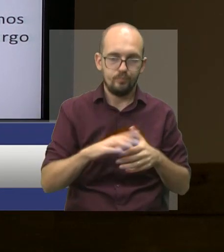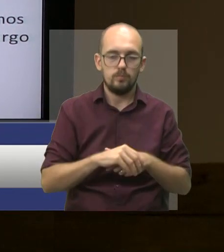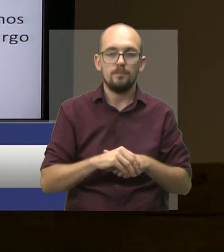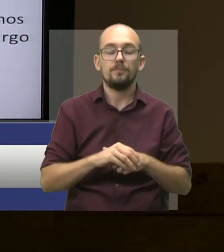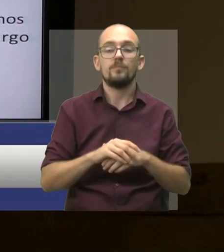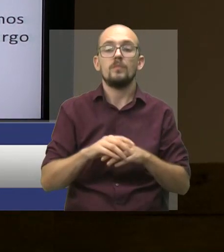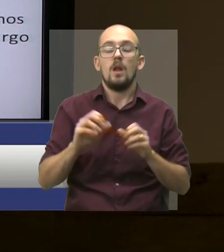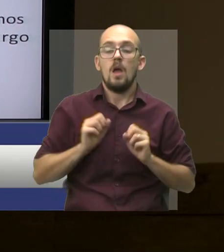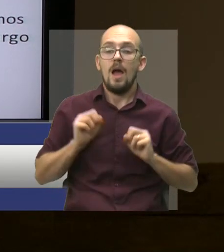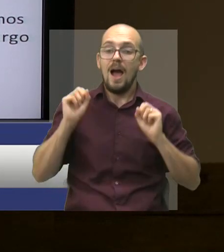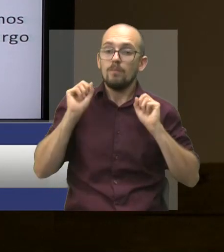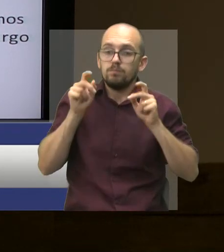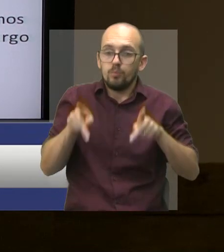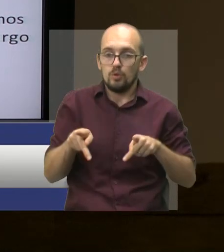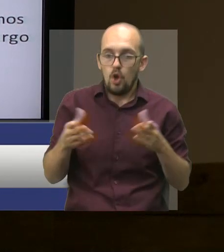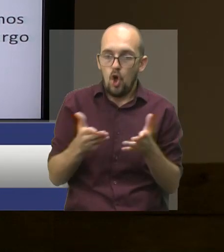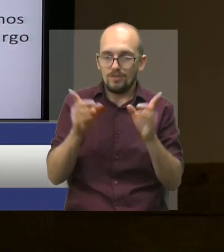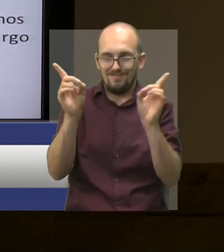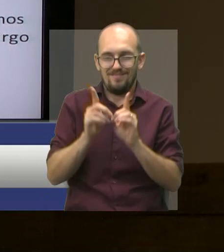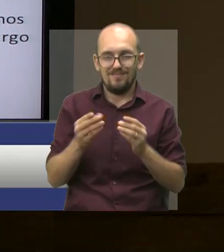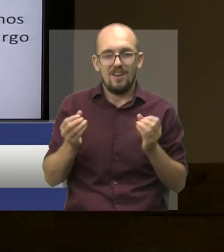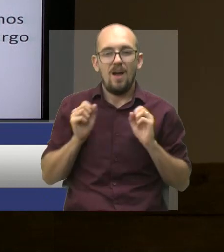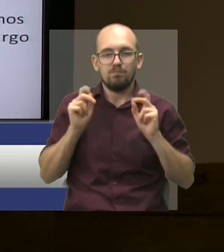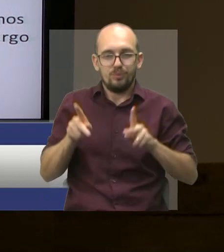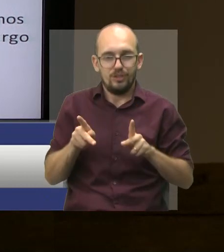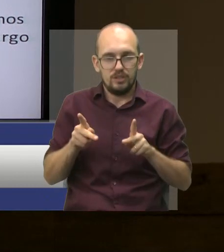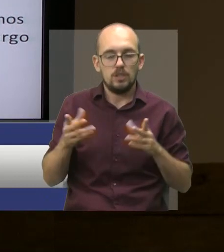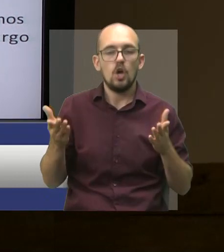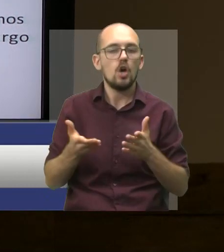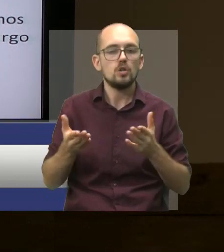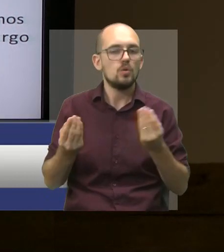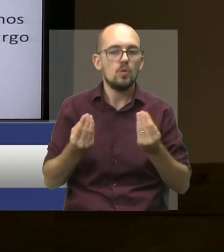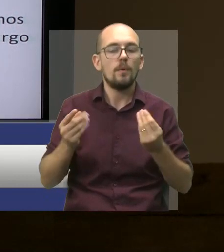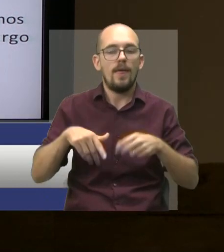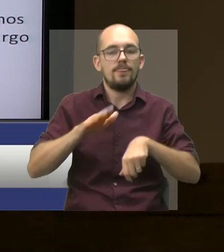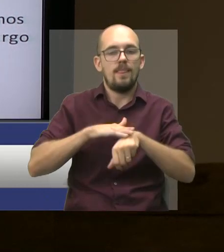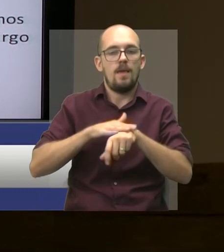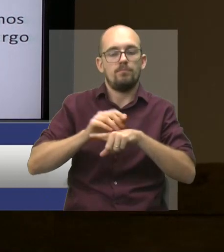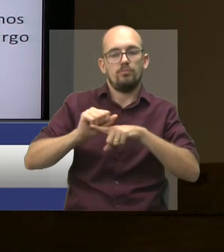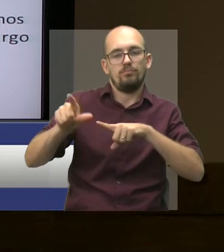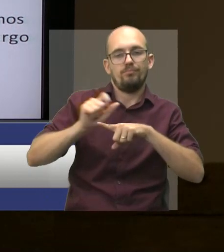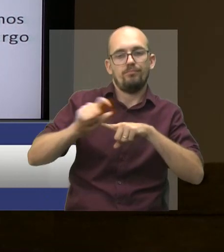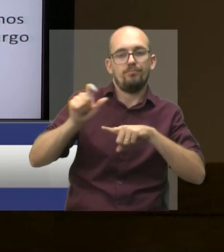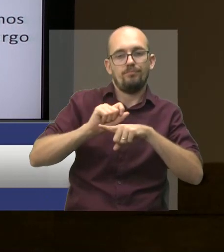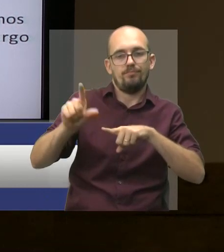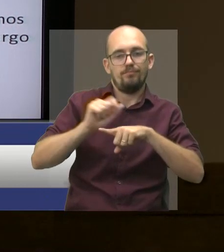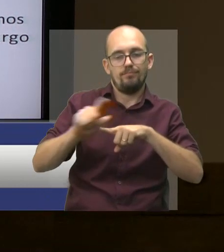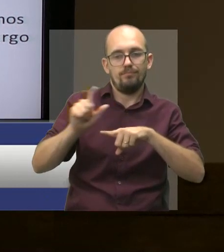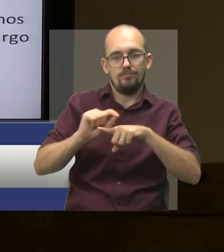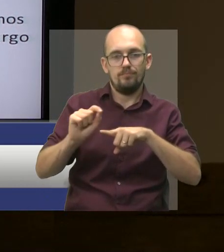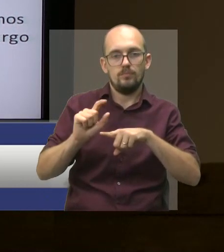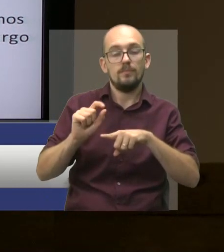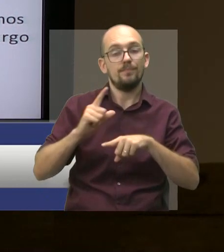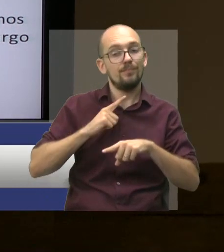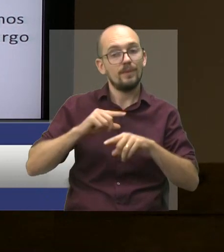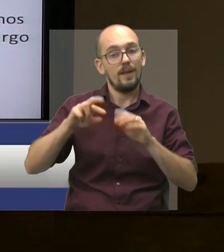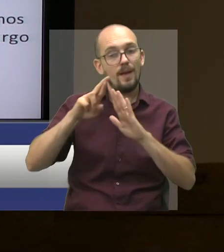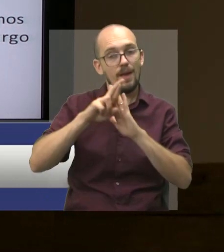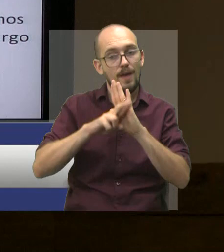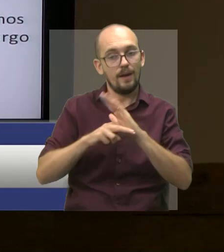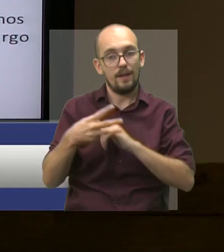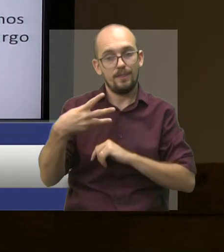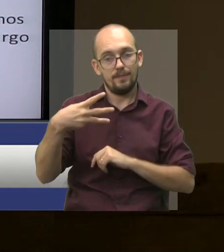pessoa com deficiência hoje também é concedida por tempo de contribuição, com 3 regras